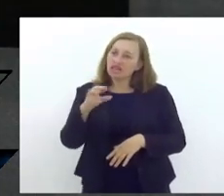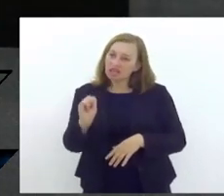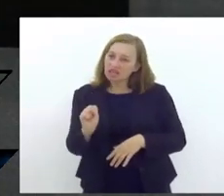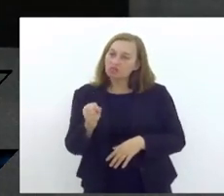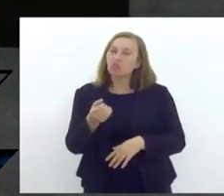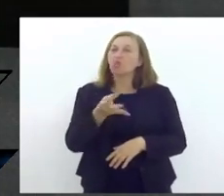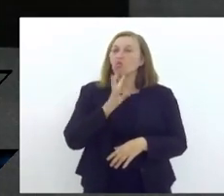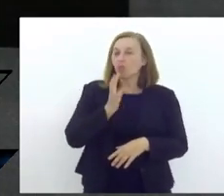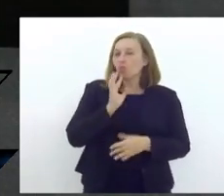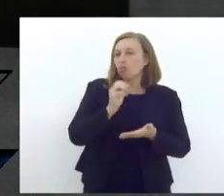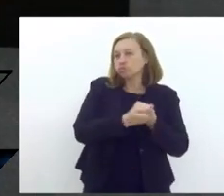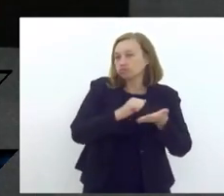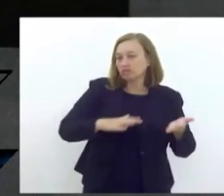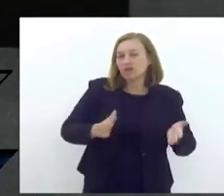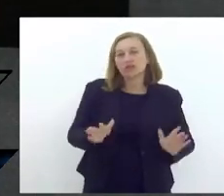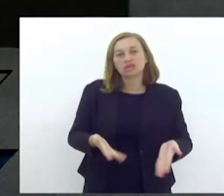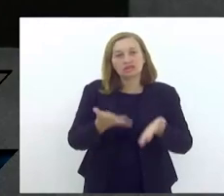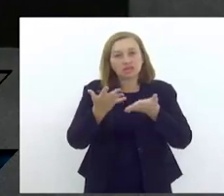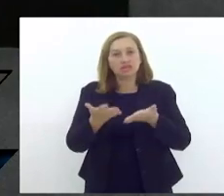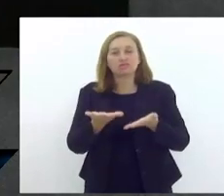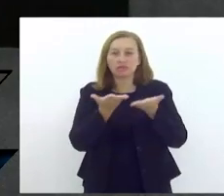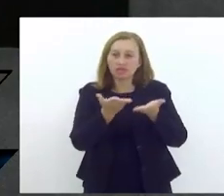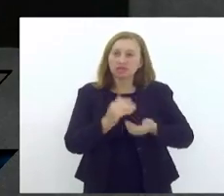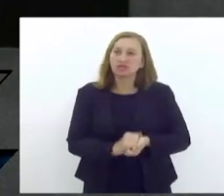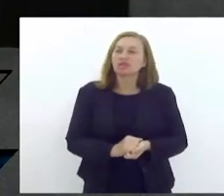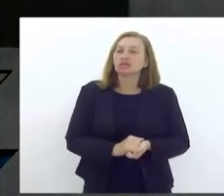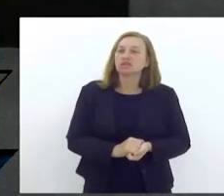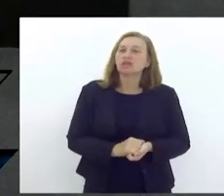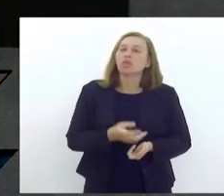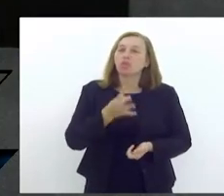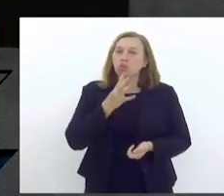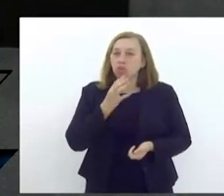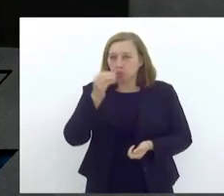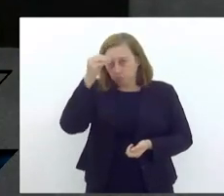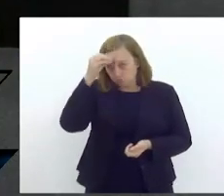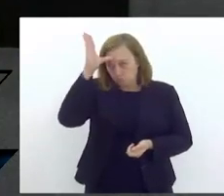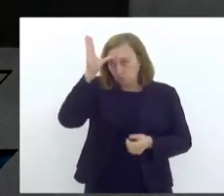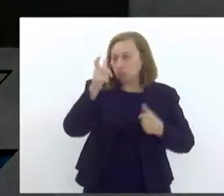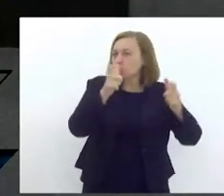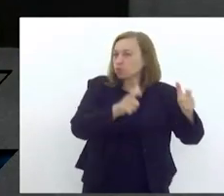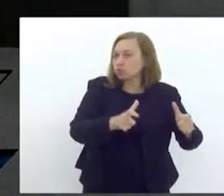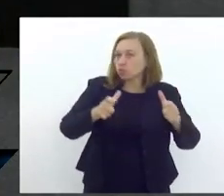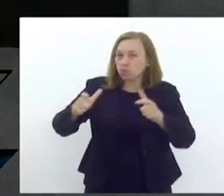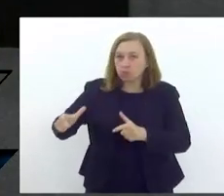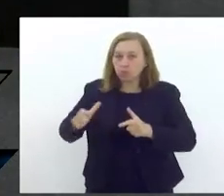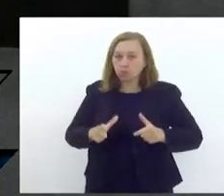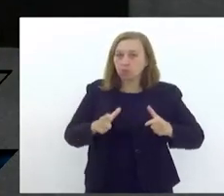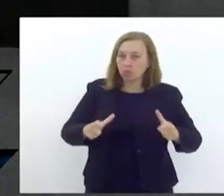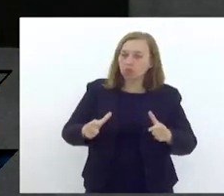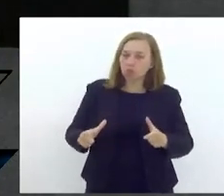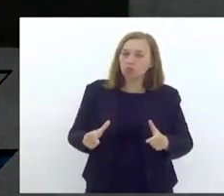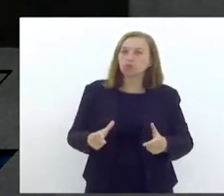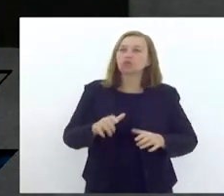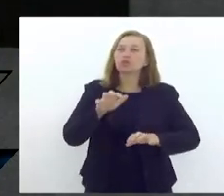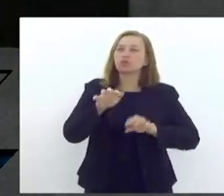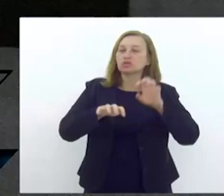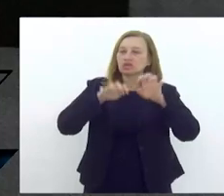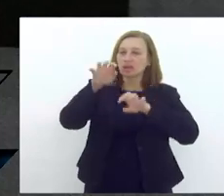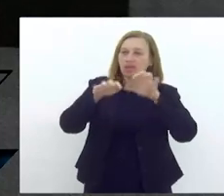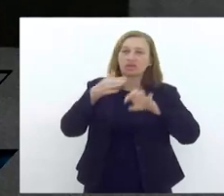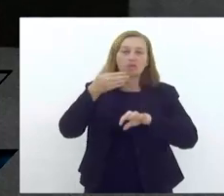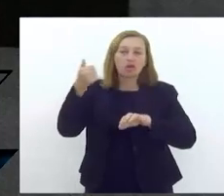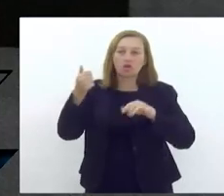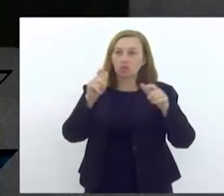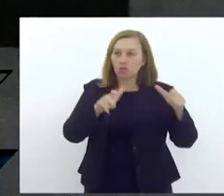estabelece incentivos para eles inclusive conhecimento dos locais mapeamento das escaladas também